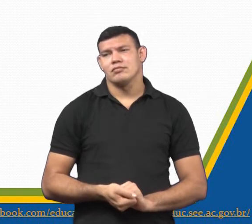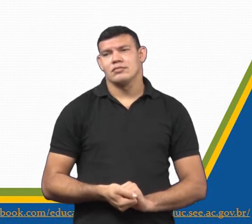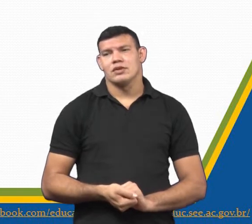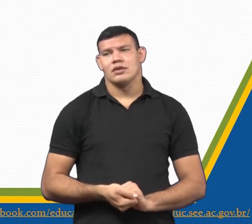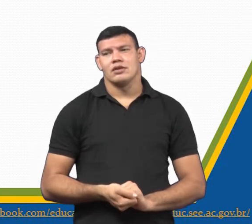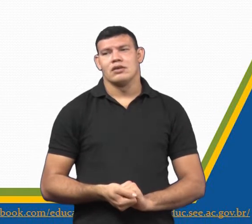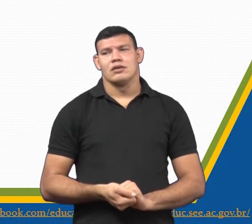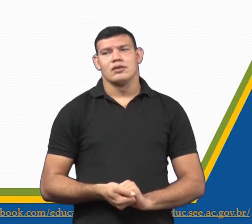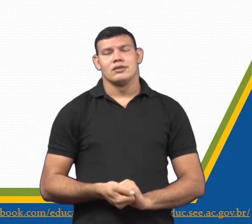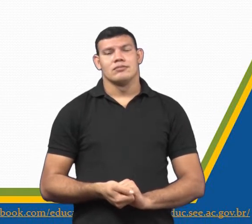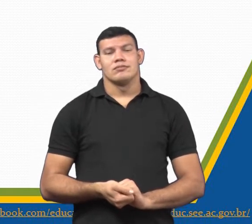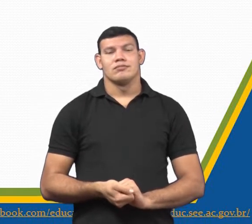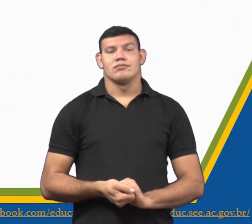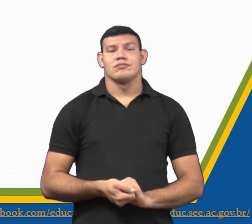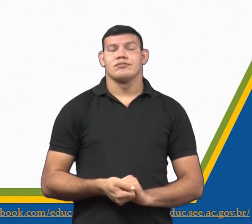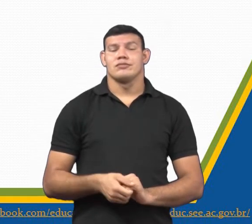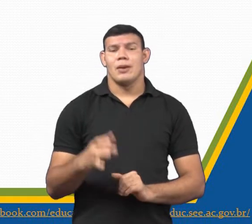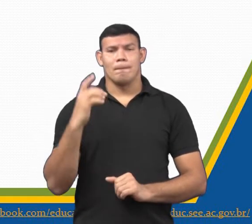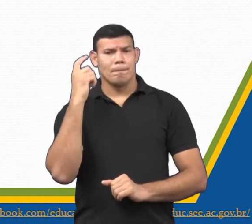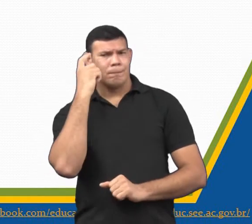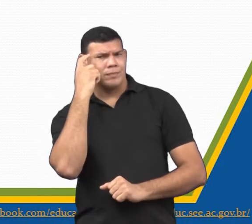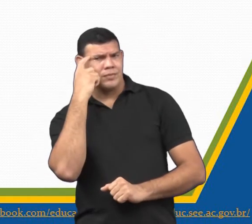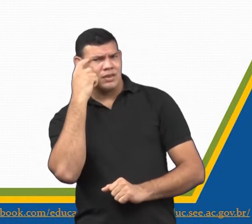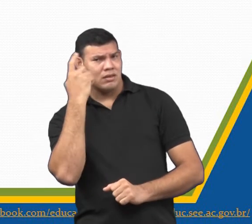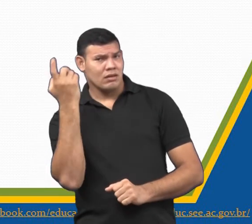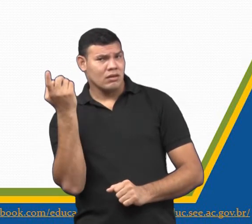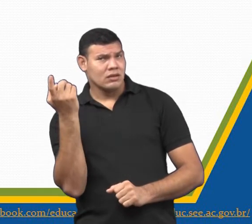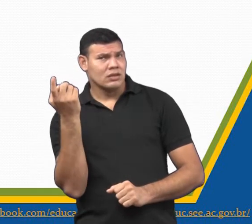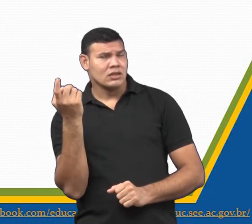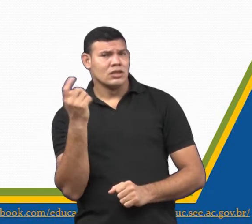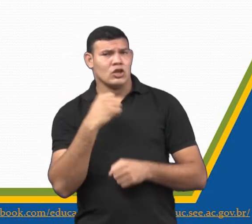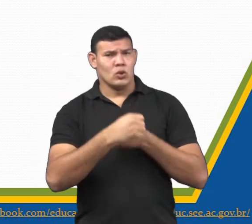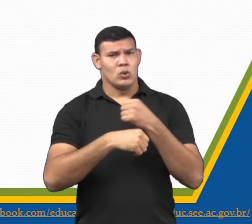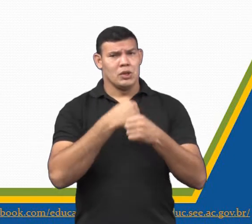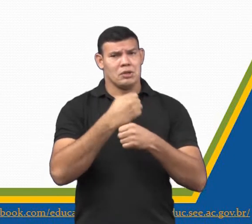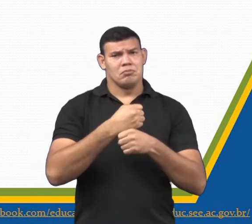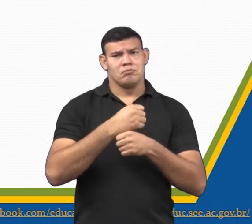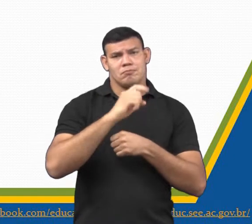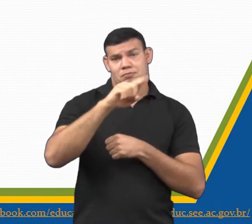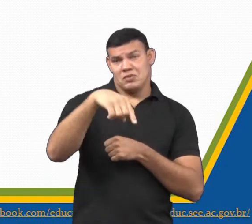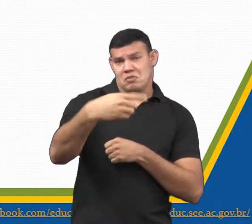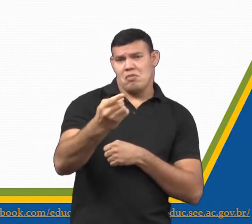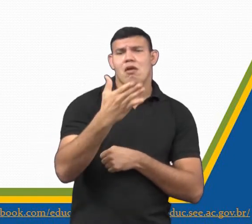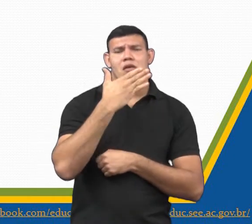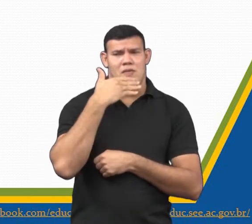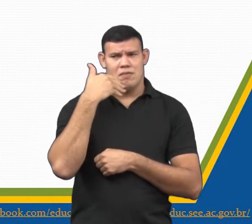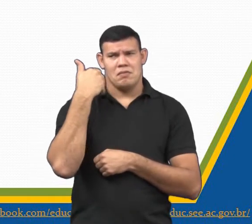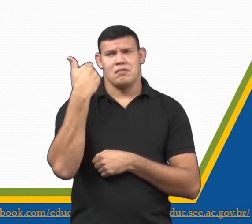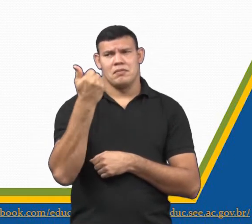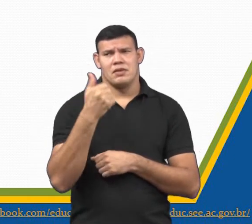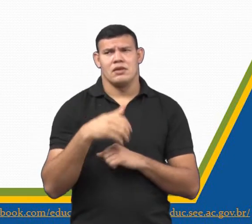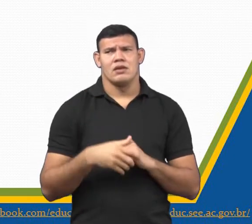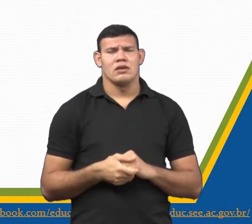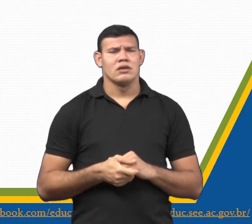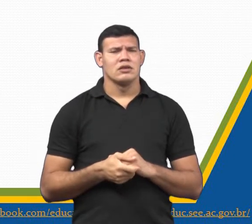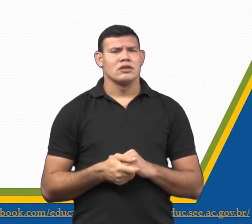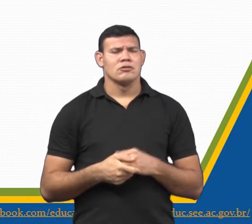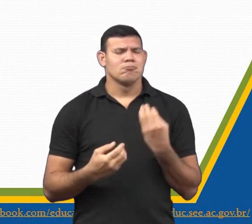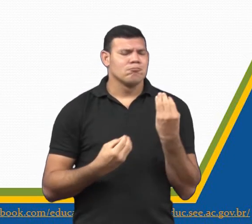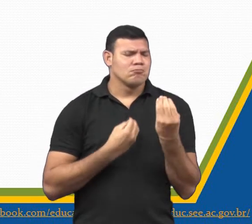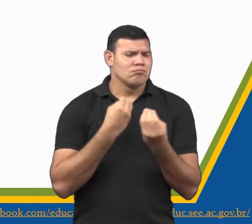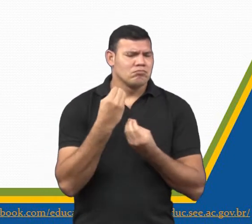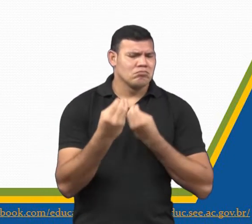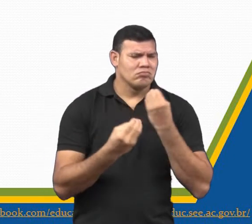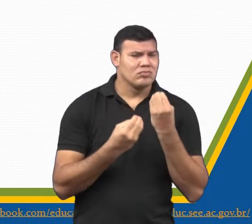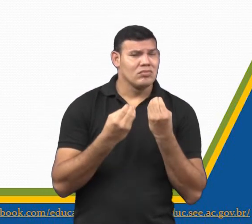quê? Bueno, pienso que el año que viene será mejor. ¿Cómo crees que será el año que